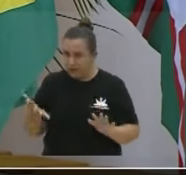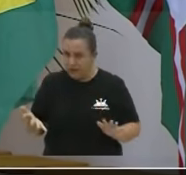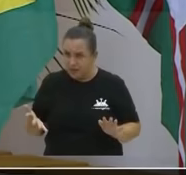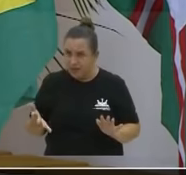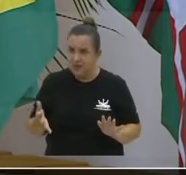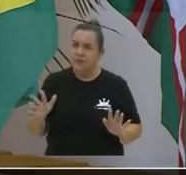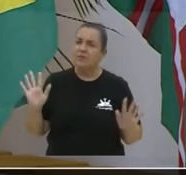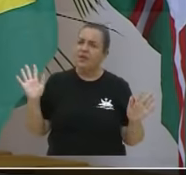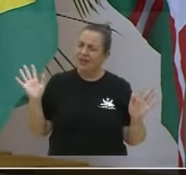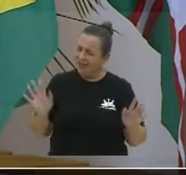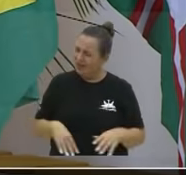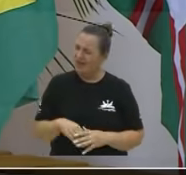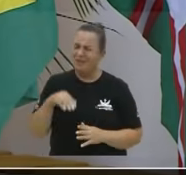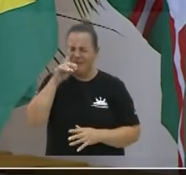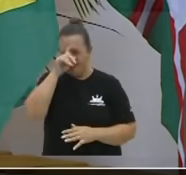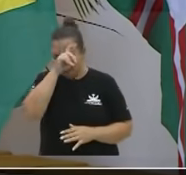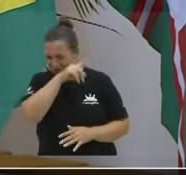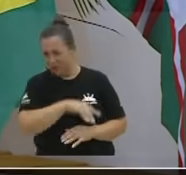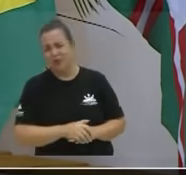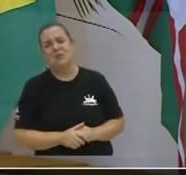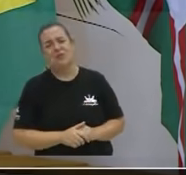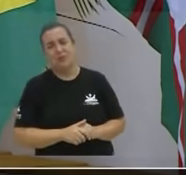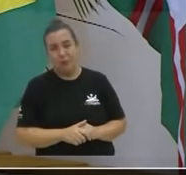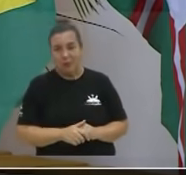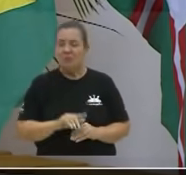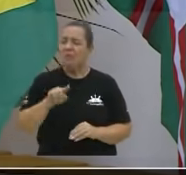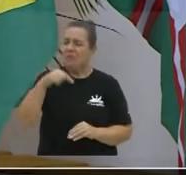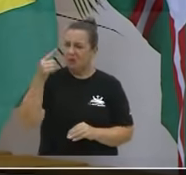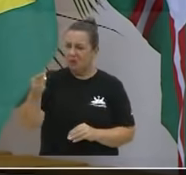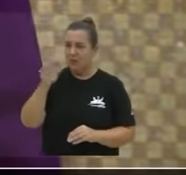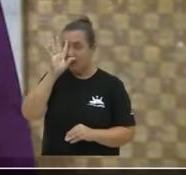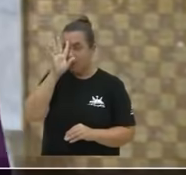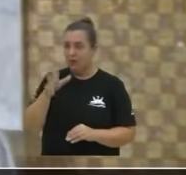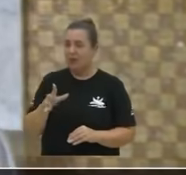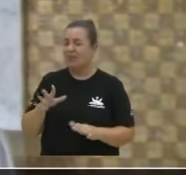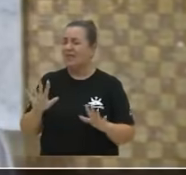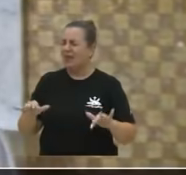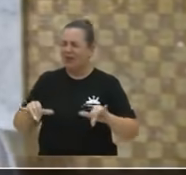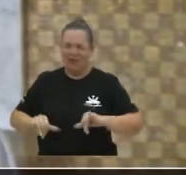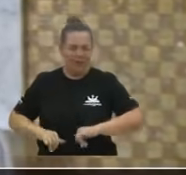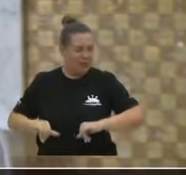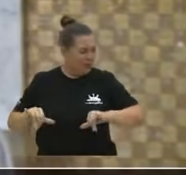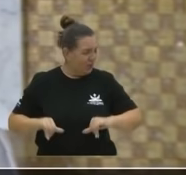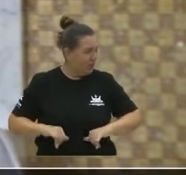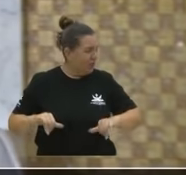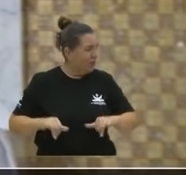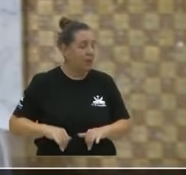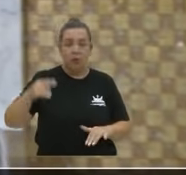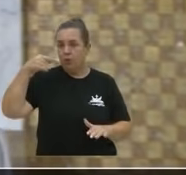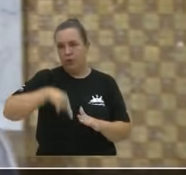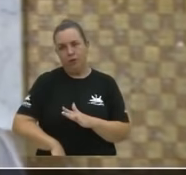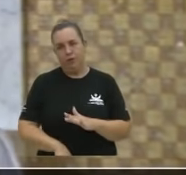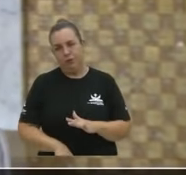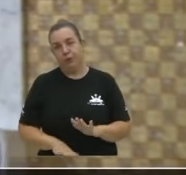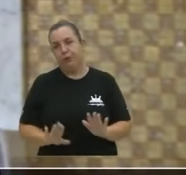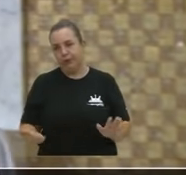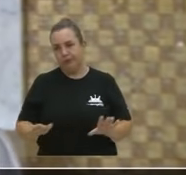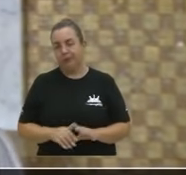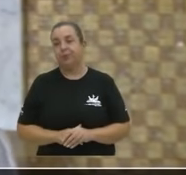é barbaridade. O que segue depois é sofrimento. Meus